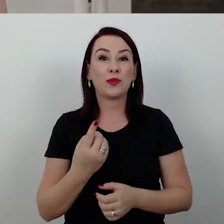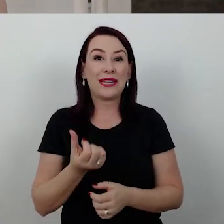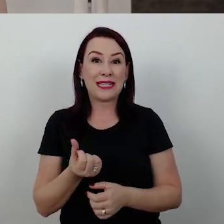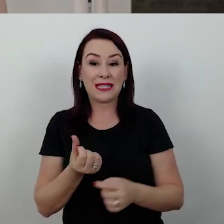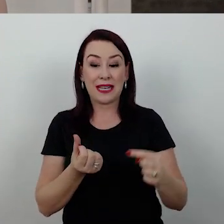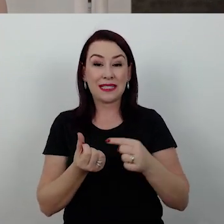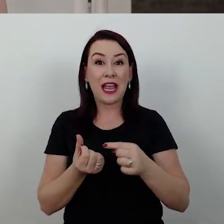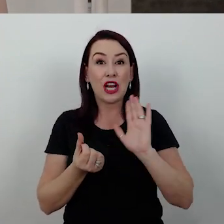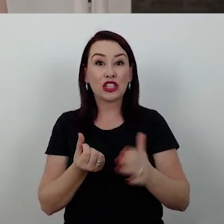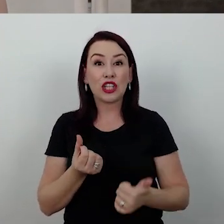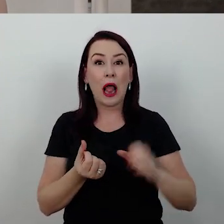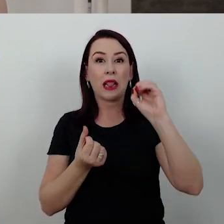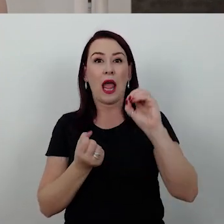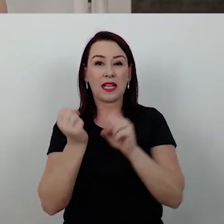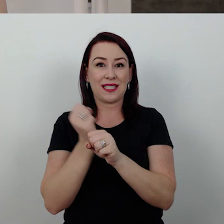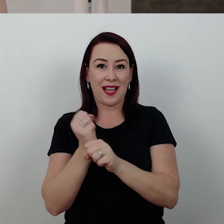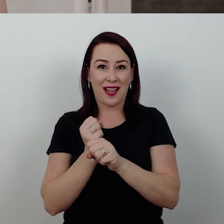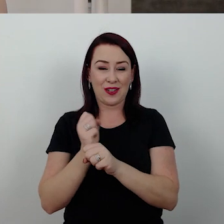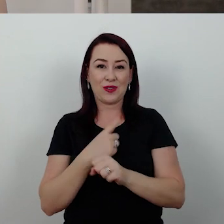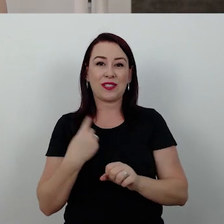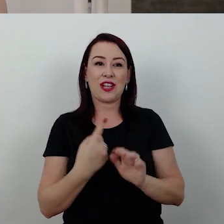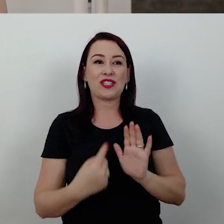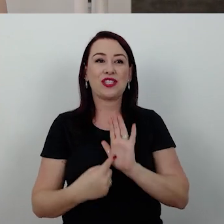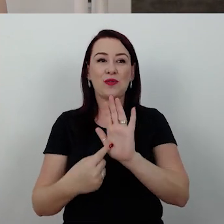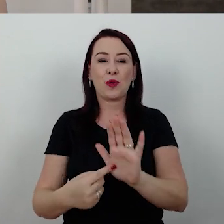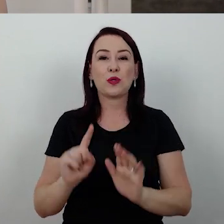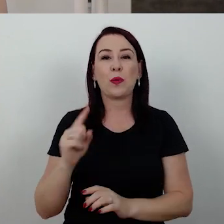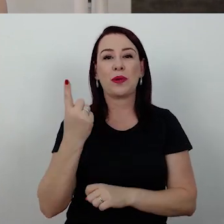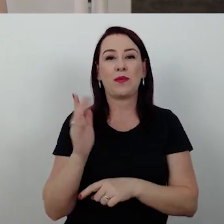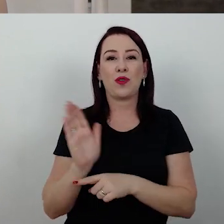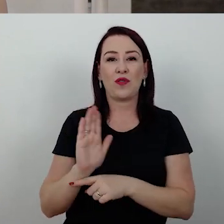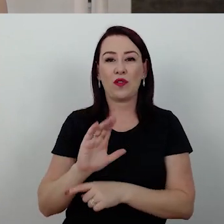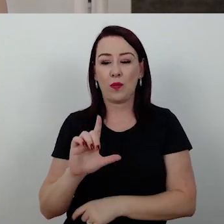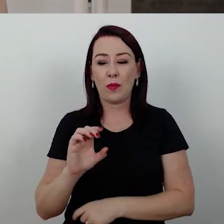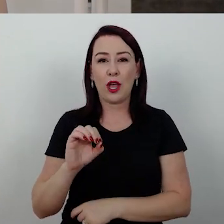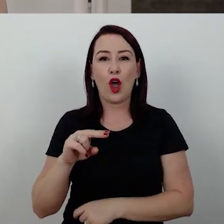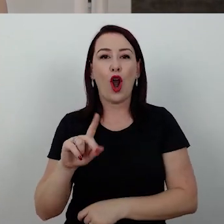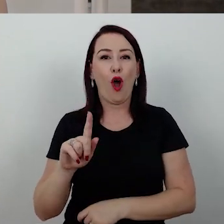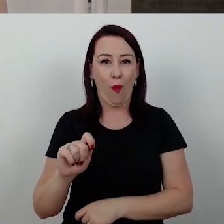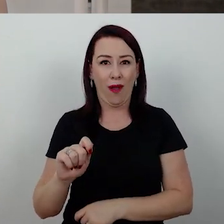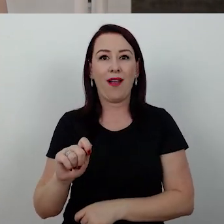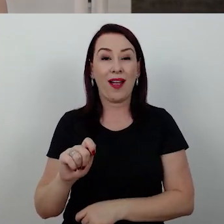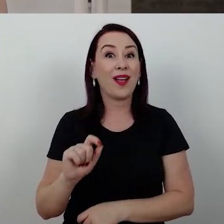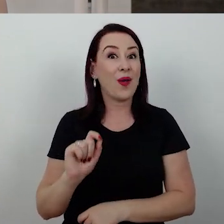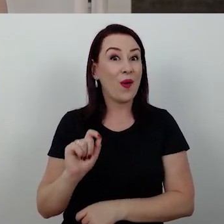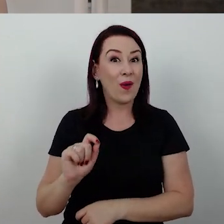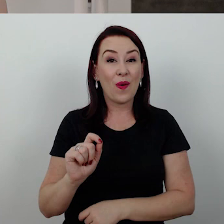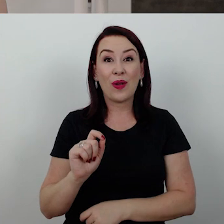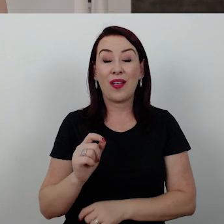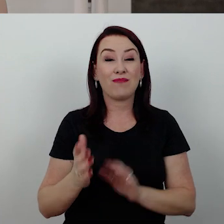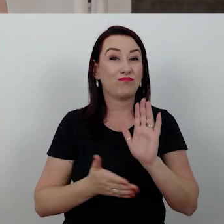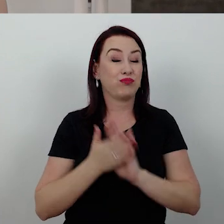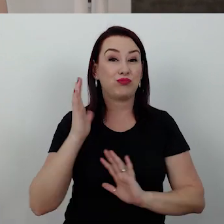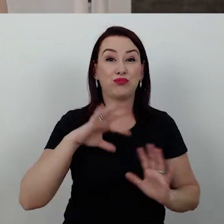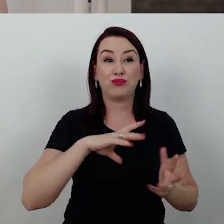gente completou 10 anos e que a gente rodou o nosso primeiro longa-metragem. E que esse longa-metragem foi parar no Spirit